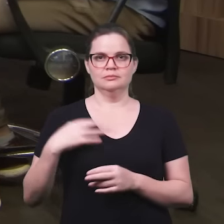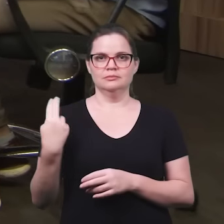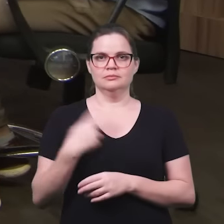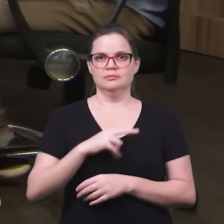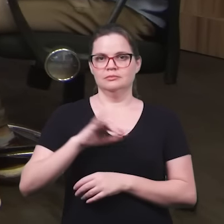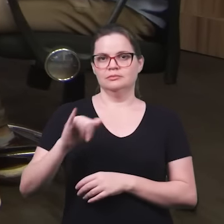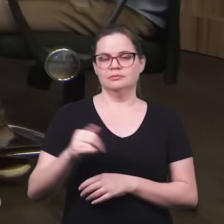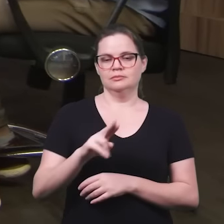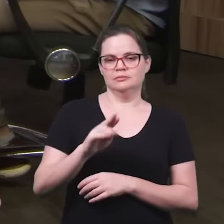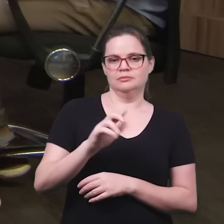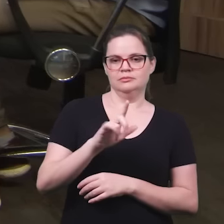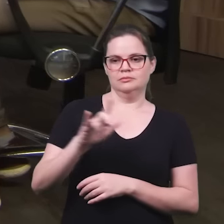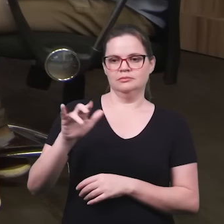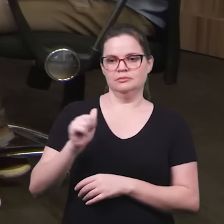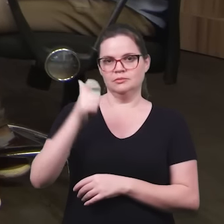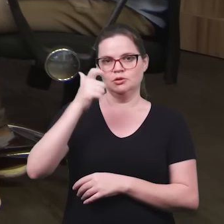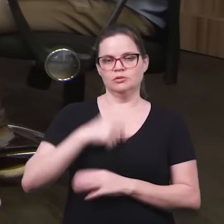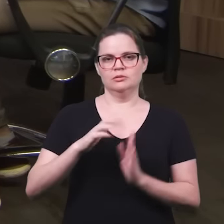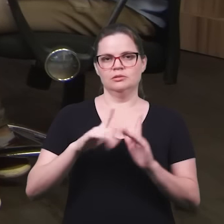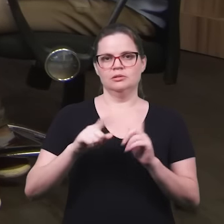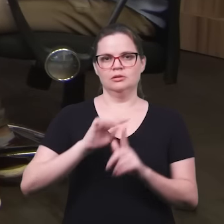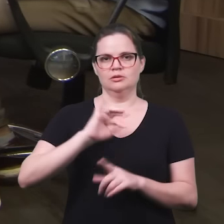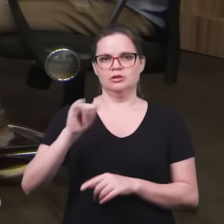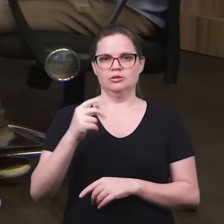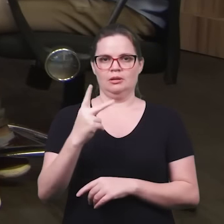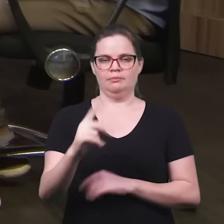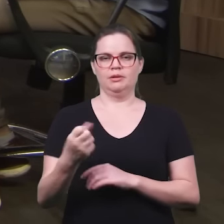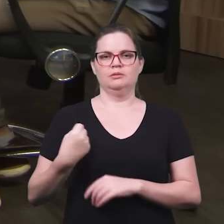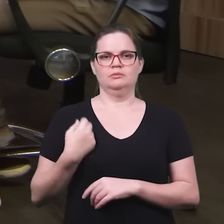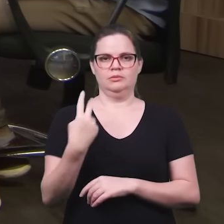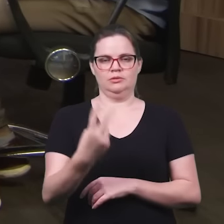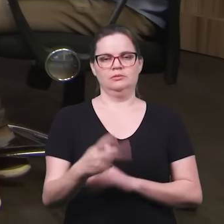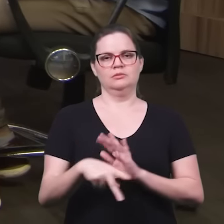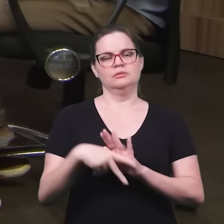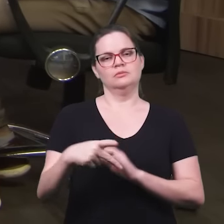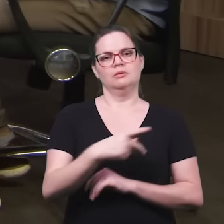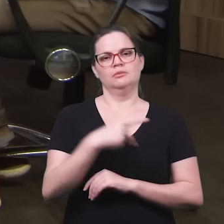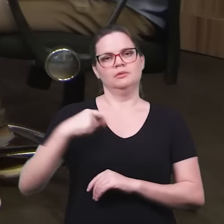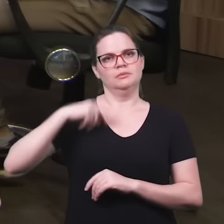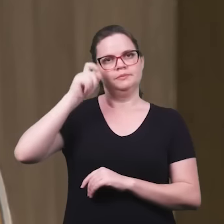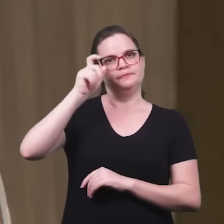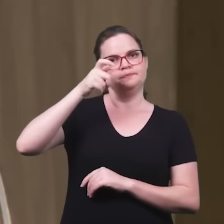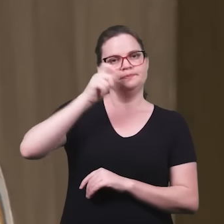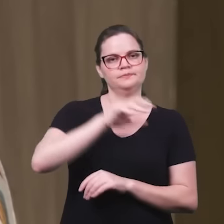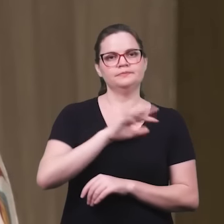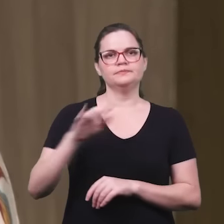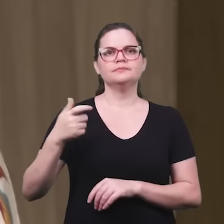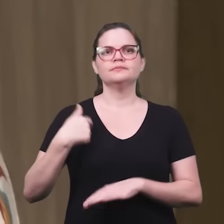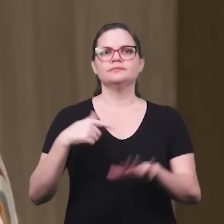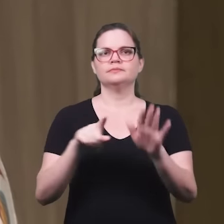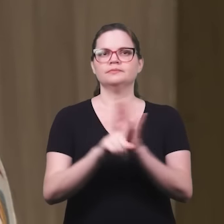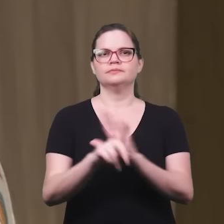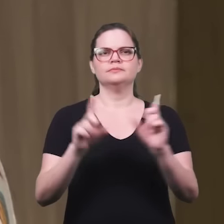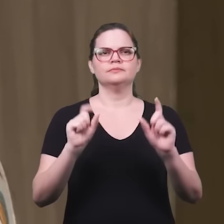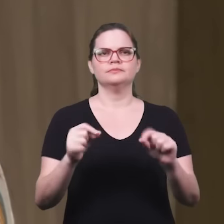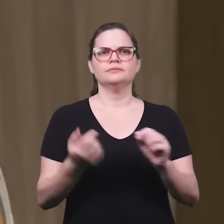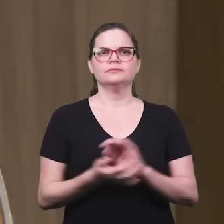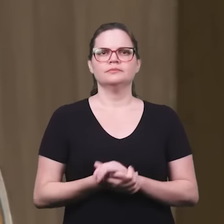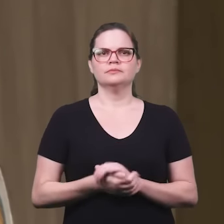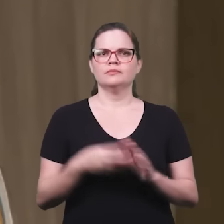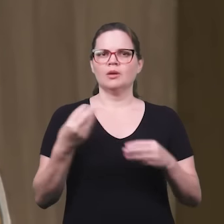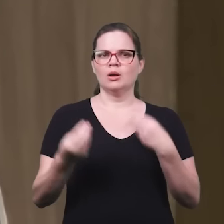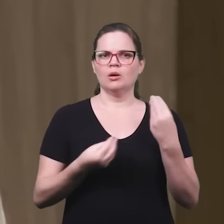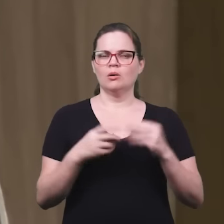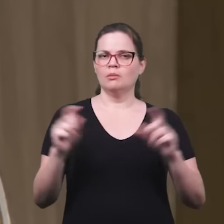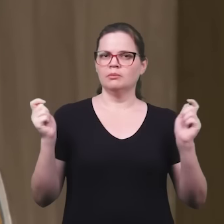chamo Júlia, faço parte da Igreja Jardim da Penha 2, do Ministério do Pastor Adaísio, e a minha pergunta é, de que forma